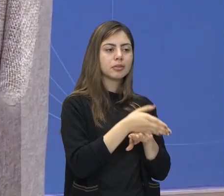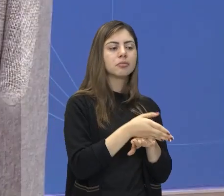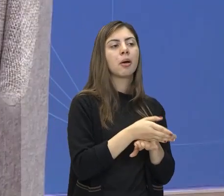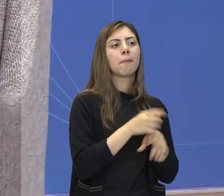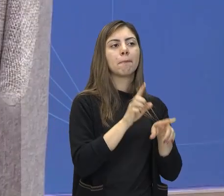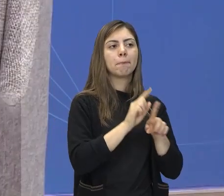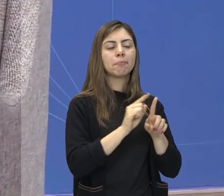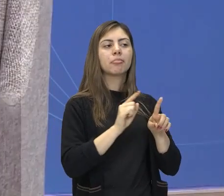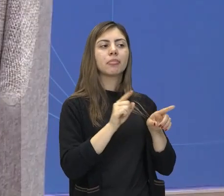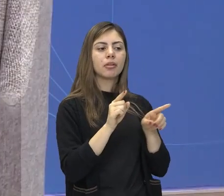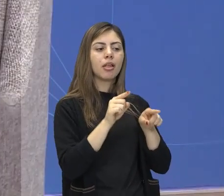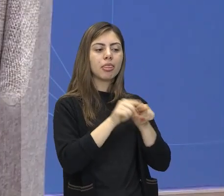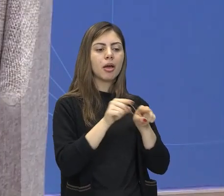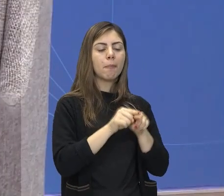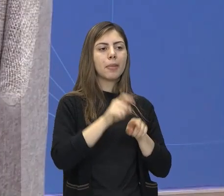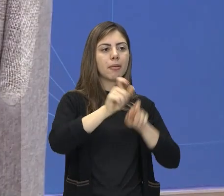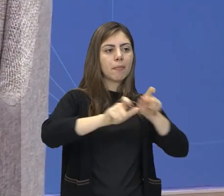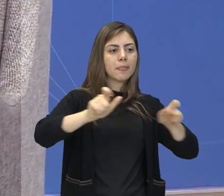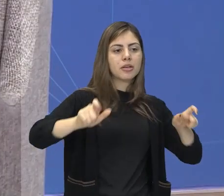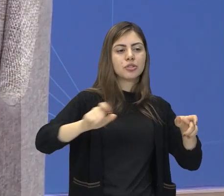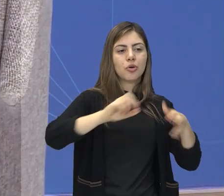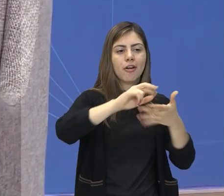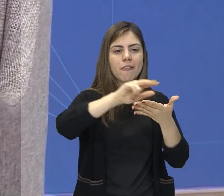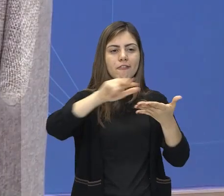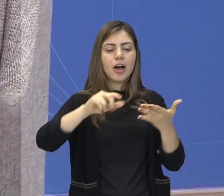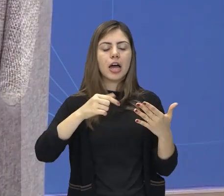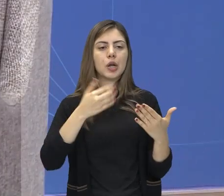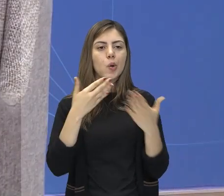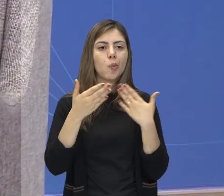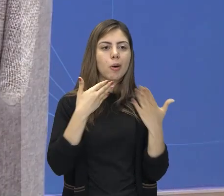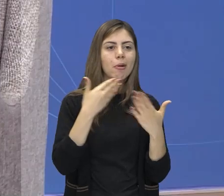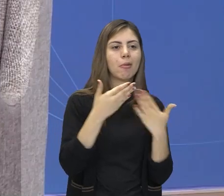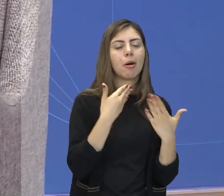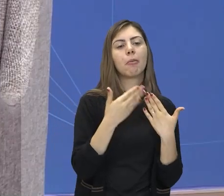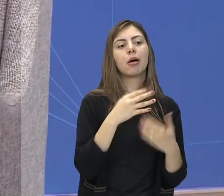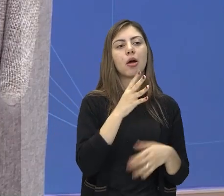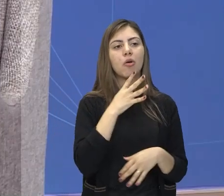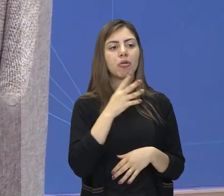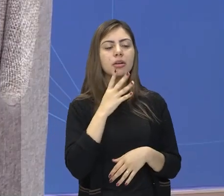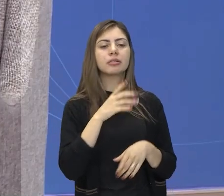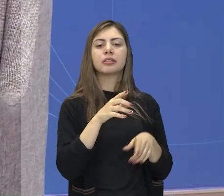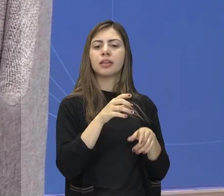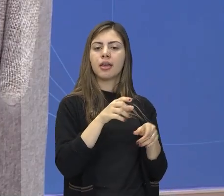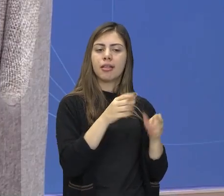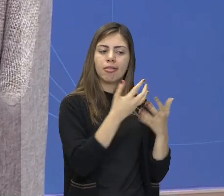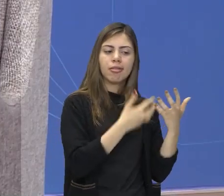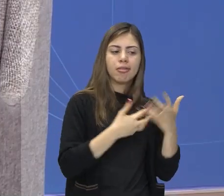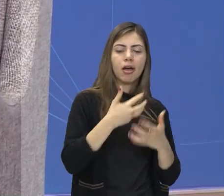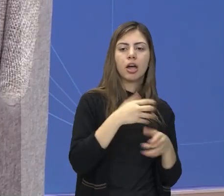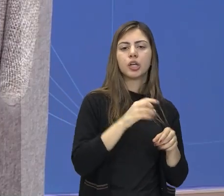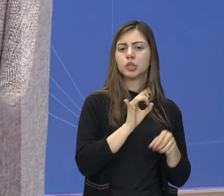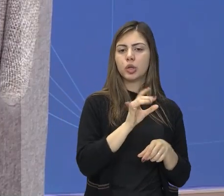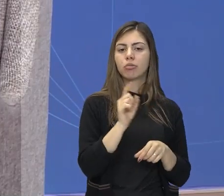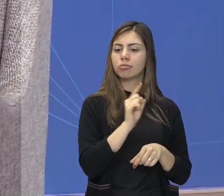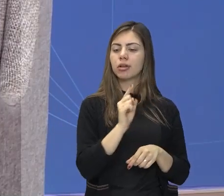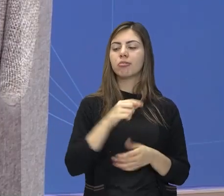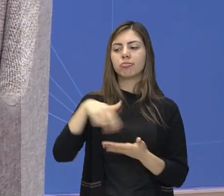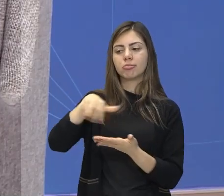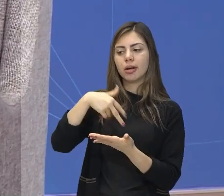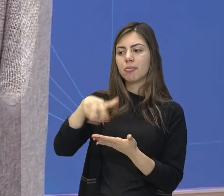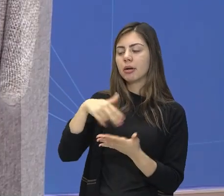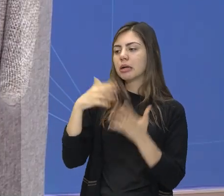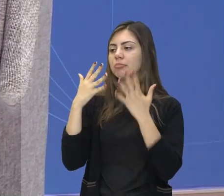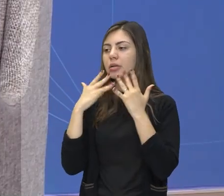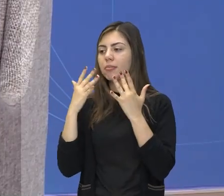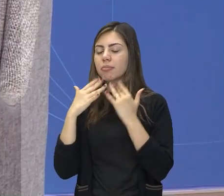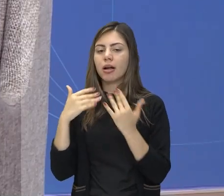Nós conhecemos ali vários artistas, não só da música, né? Mas pintores, dançarinos, atores e atrizes.